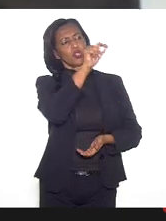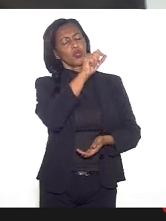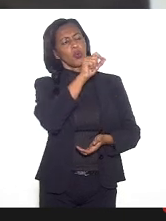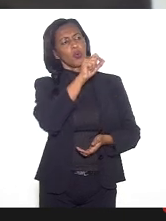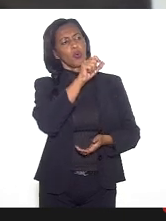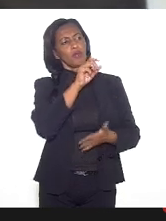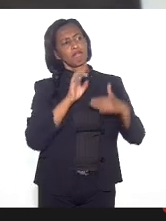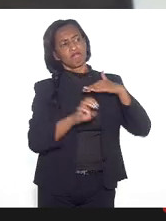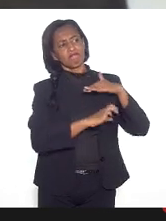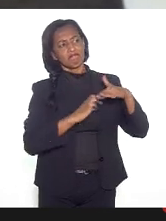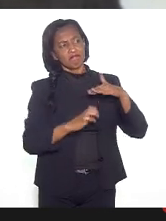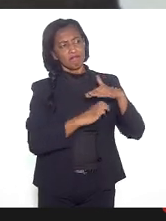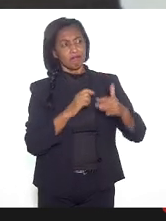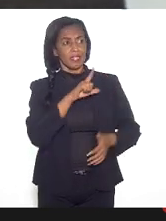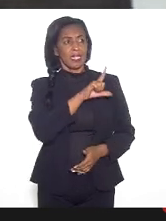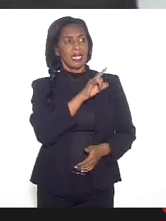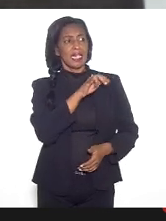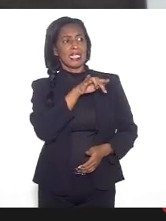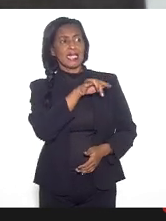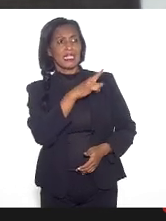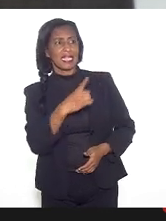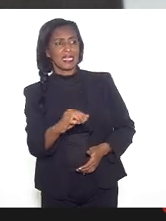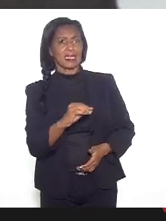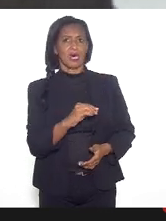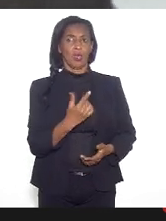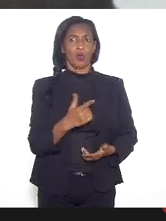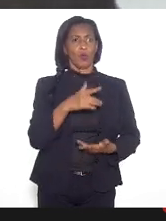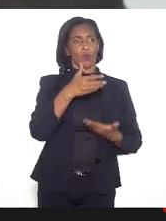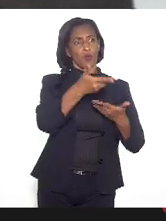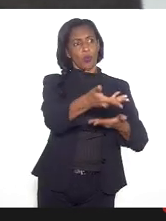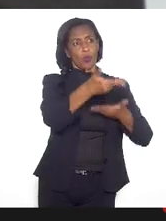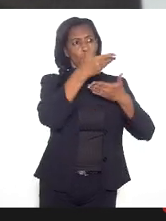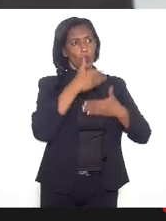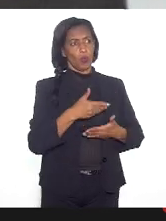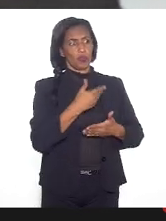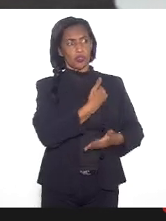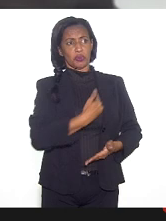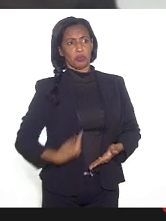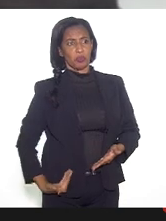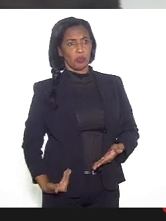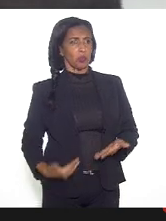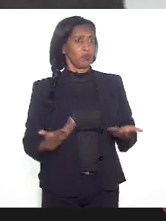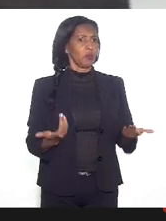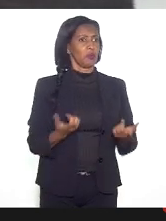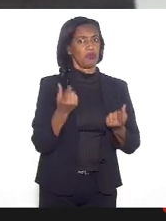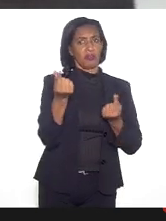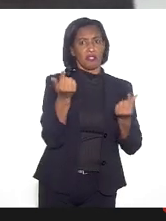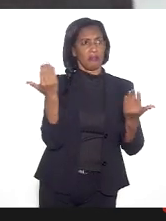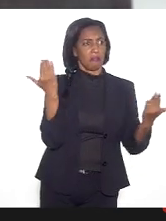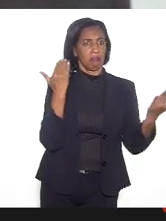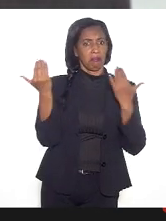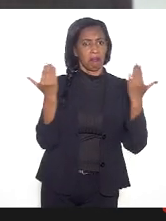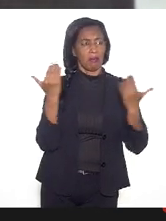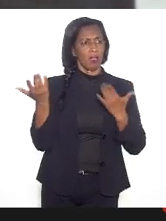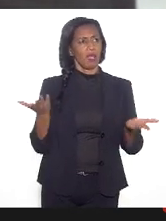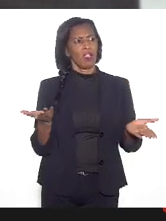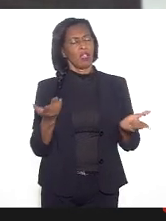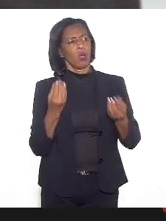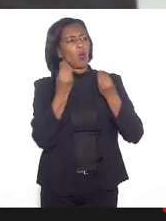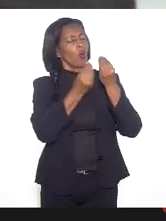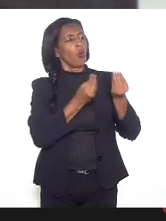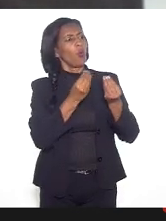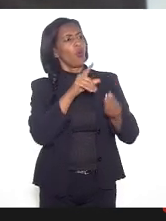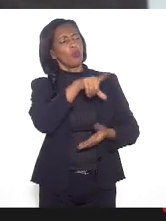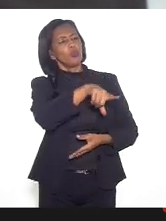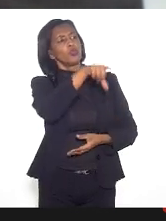uma licitação, foi um chamamento público, foi uma tomada de preço? Qual a modalidade licitatória que ensejou